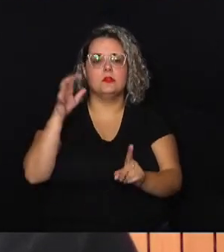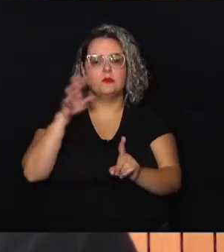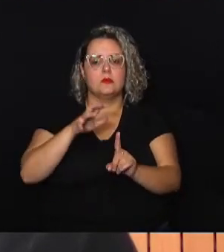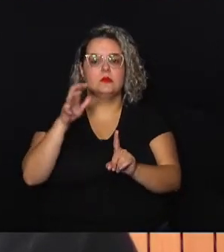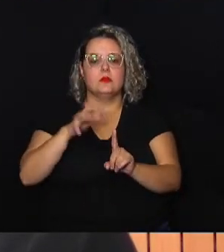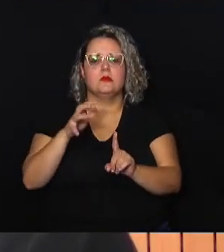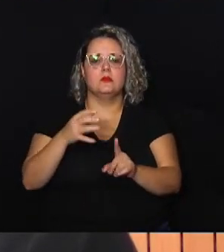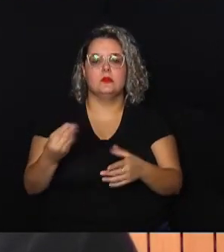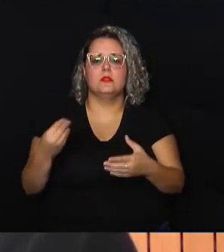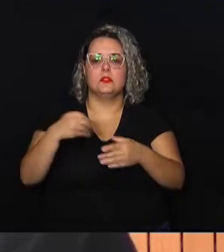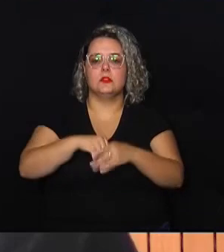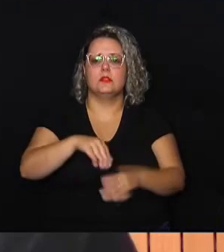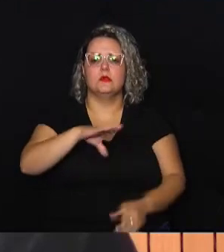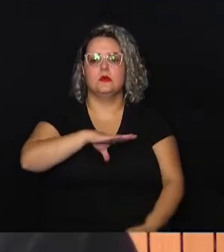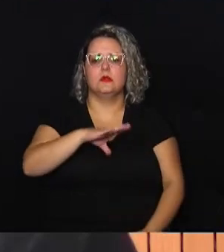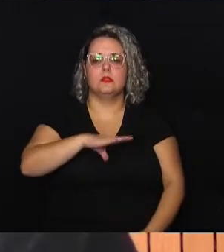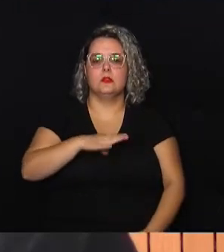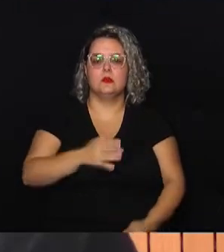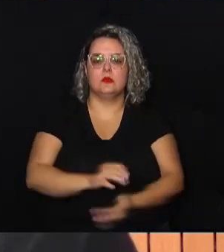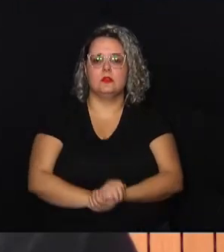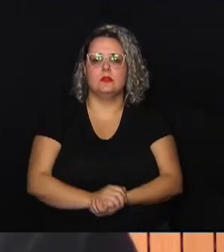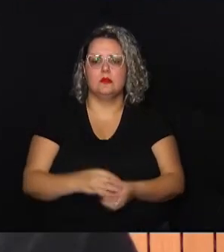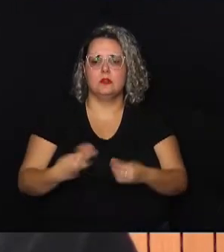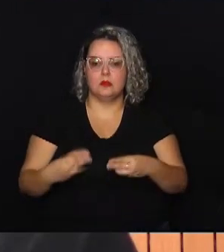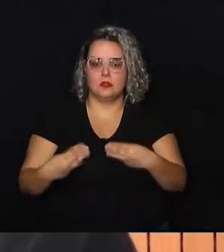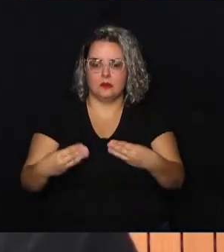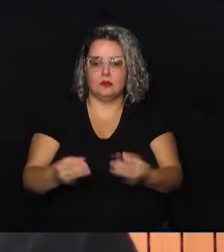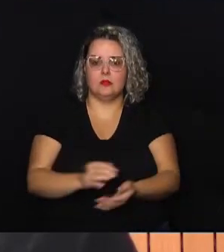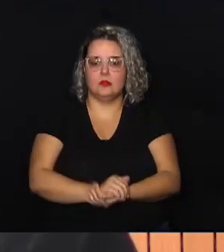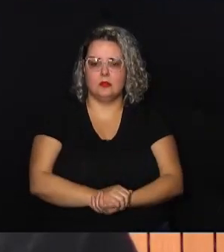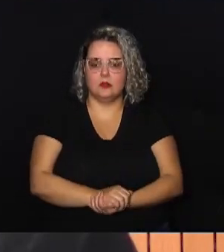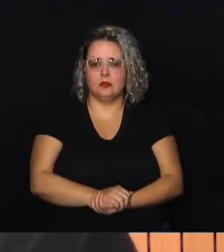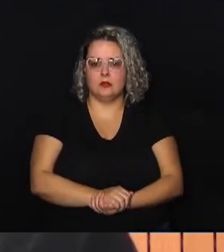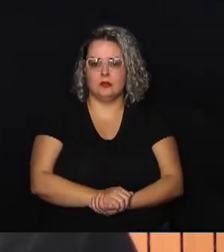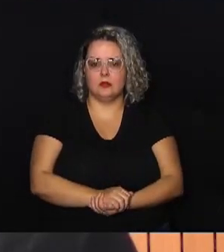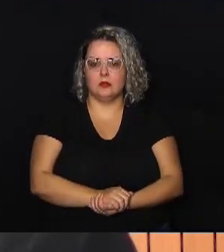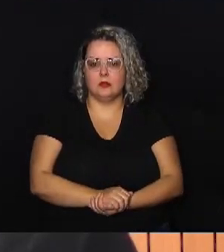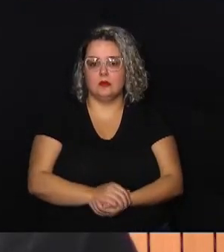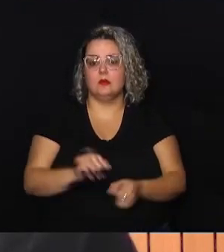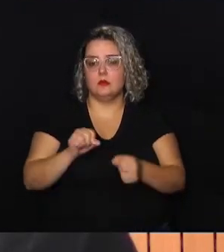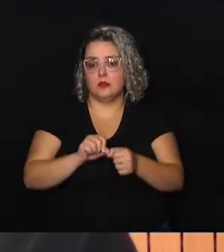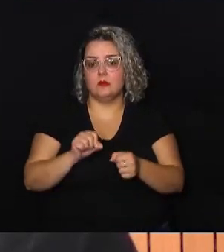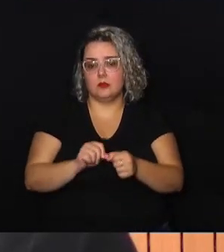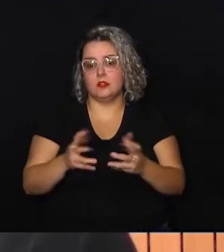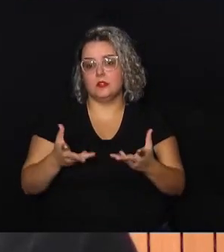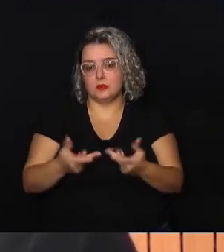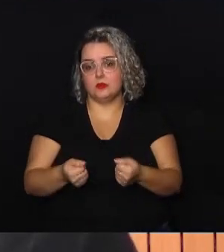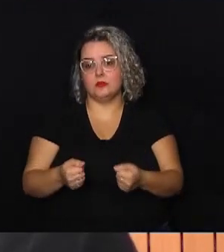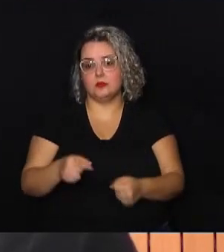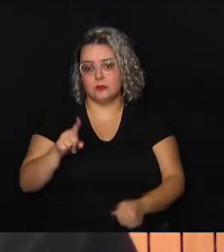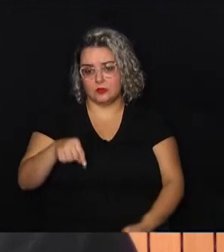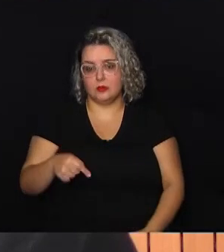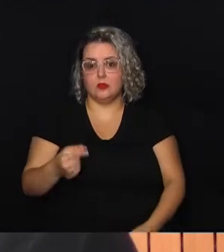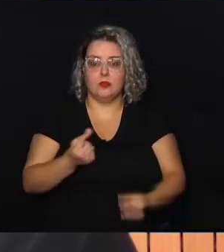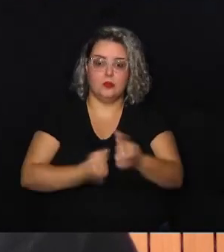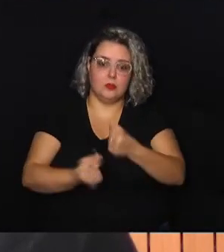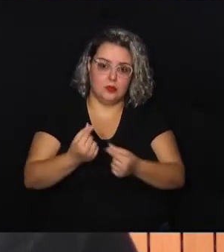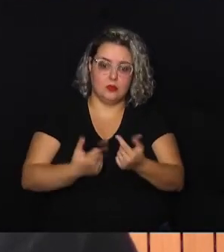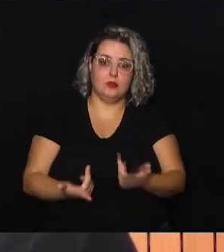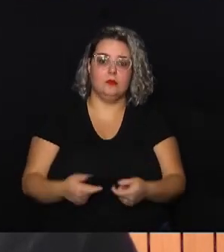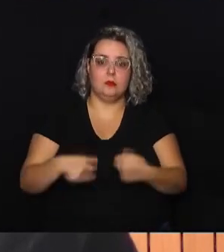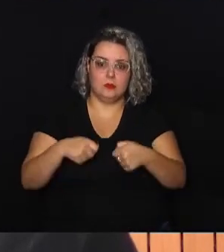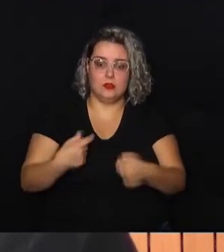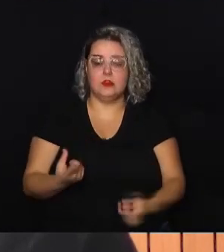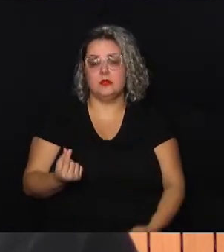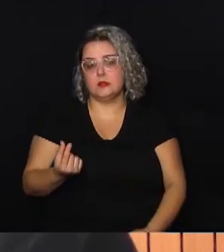entre o município e o Ministério. E, para fazer tudo isso, o financeiro, né, precisa de dinheiro,